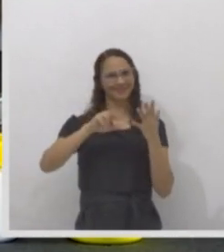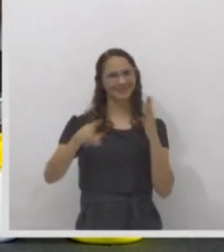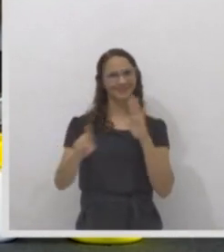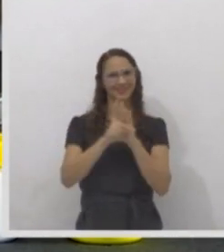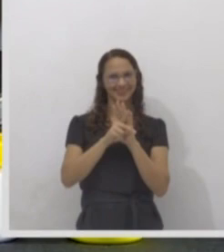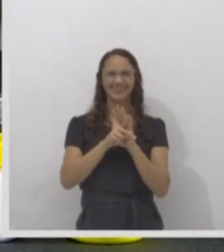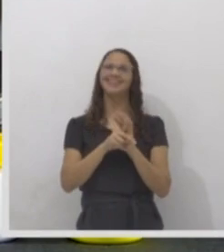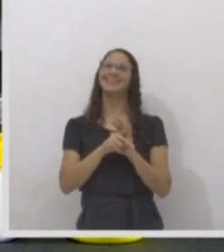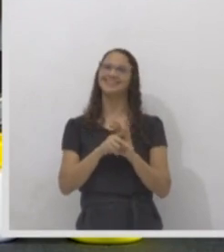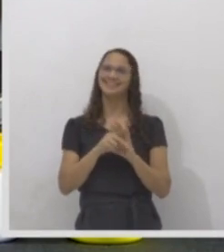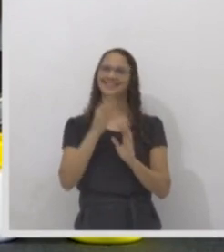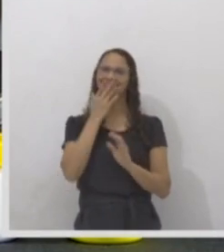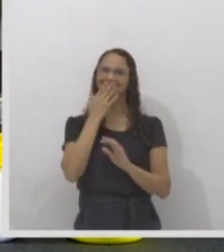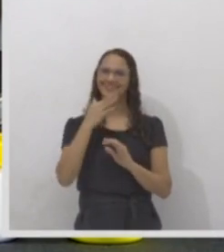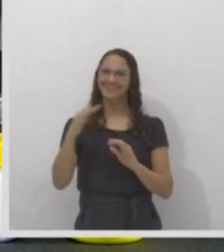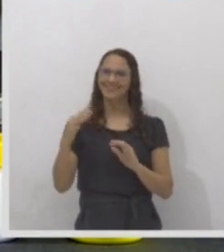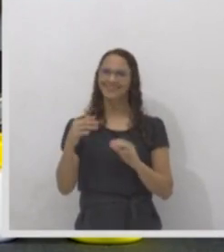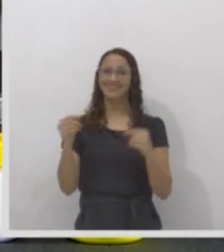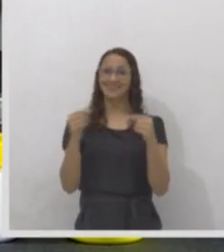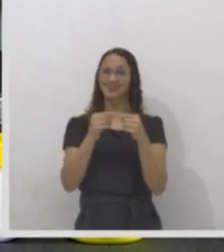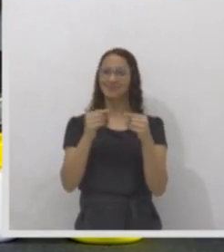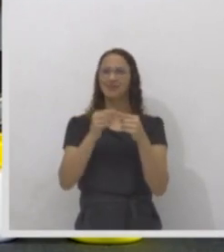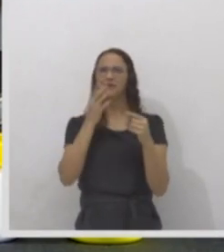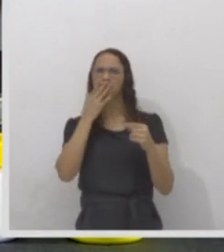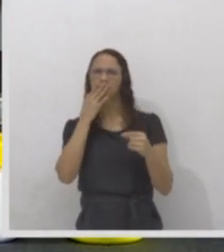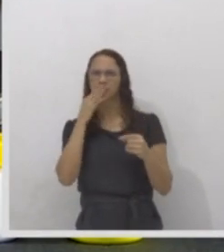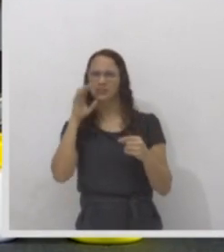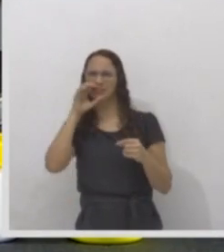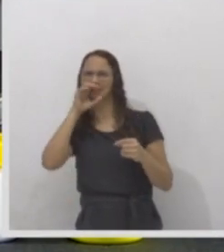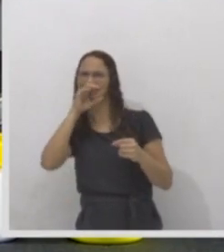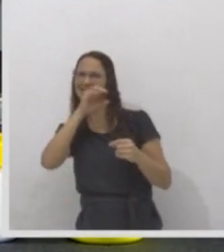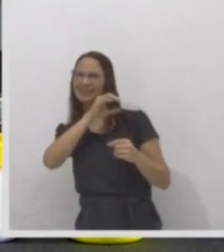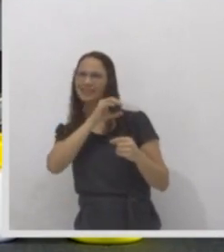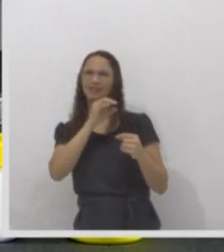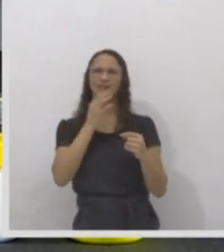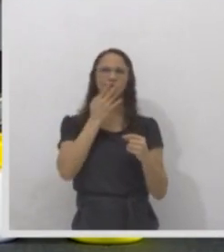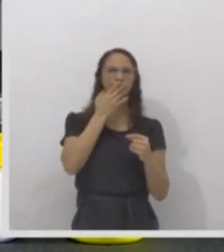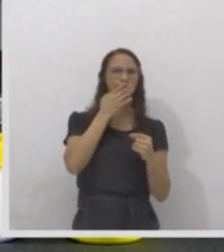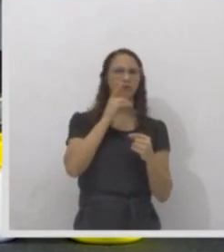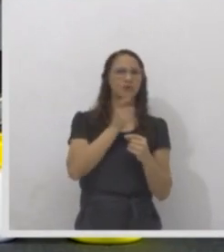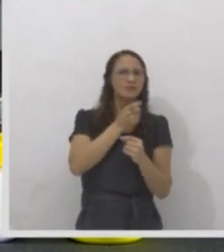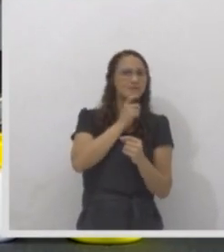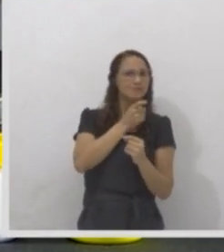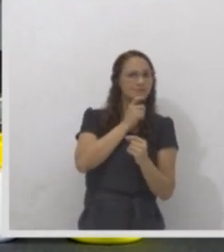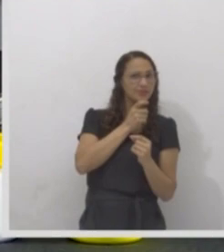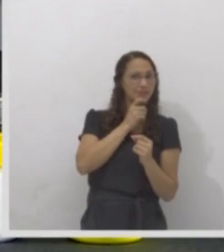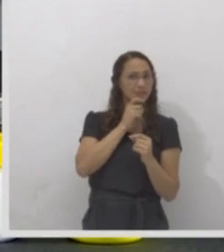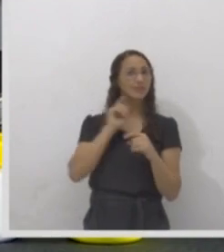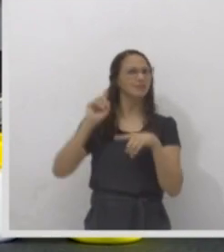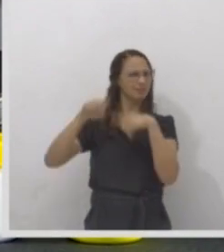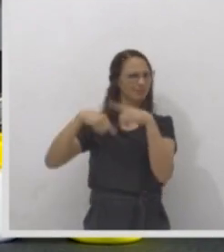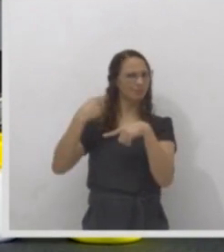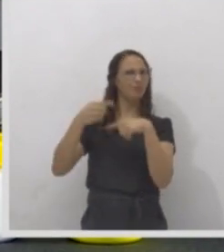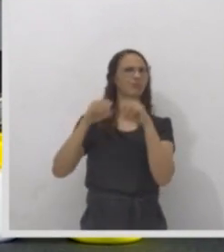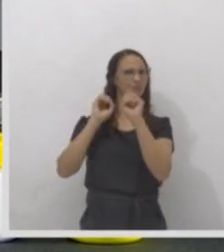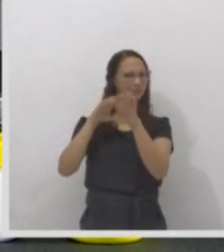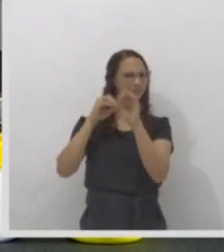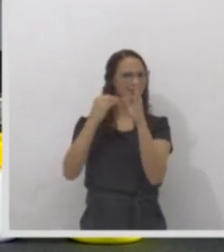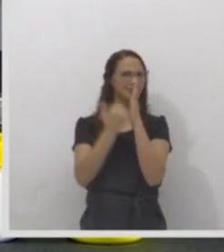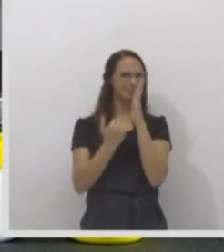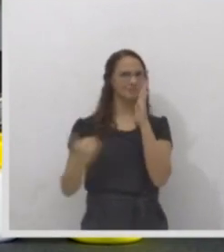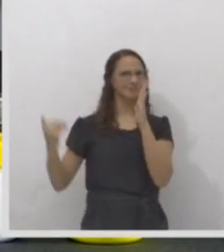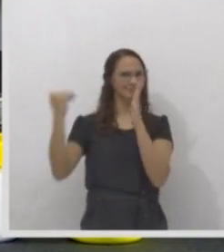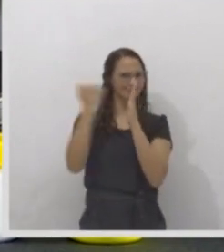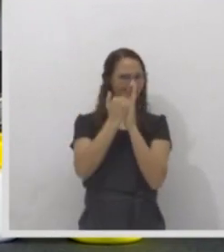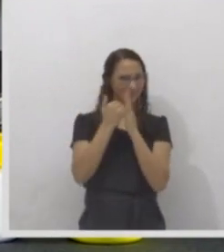cores frias, e isso a gente vai aprender nas próximas aulas. estou fazendo o procedimento da pintura aqui, a asa